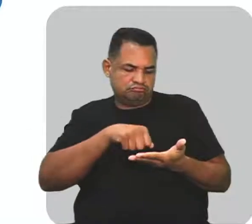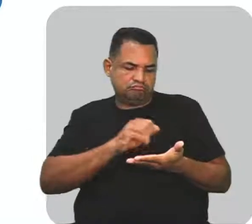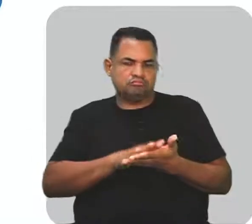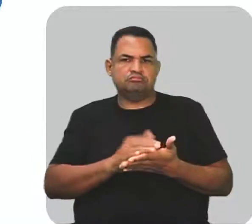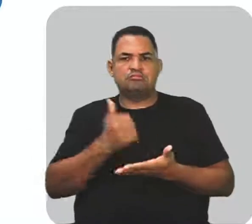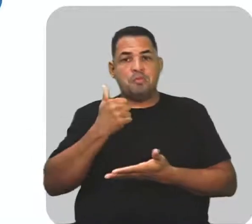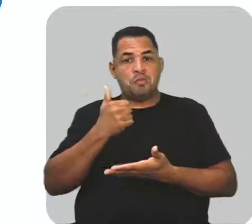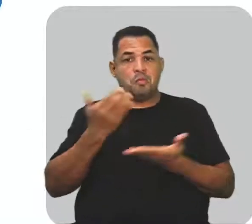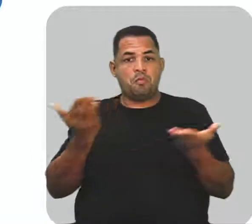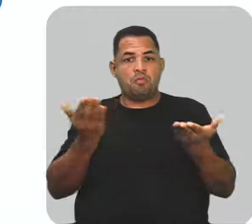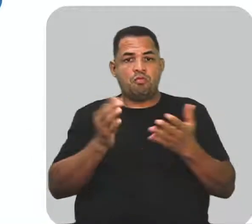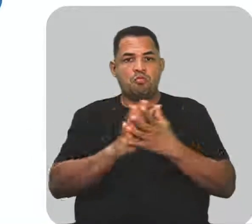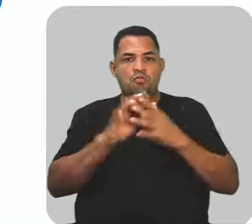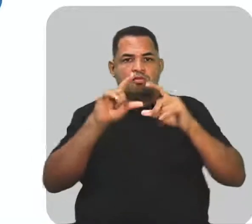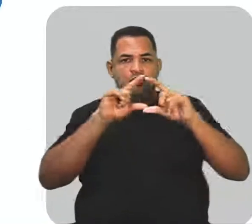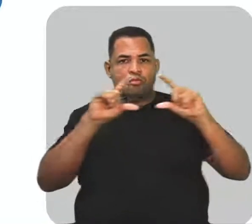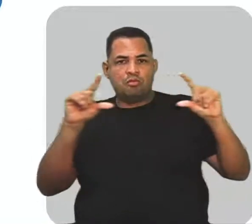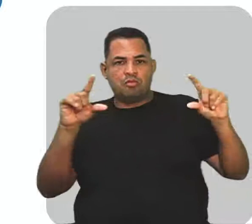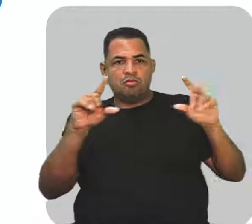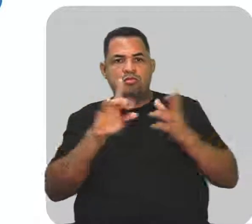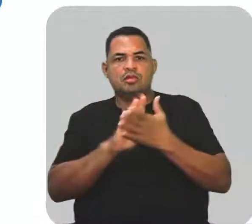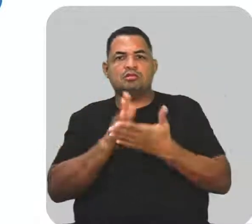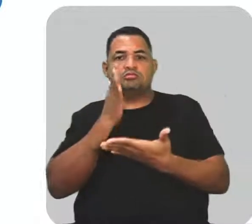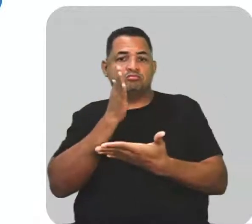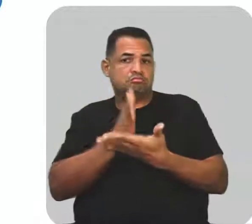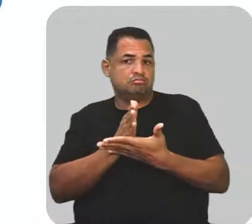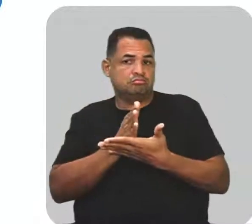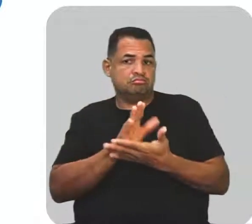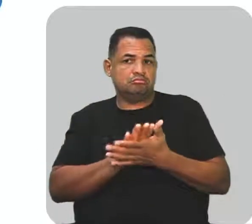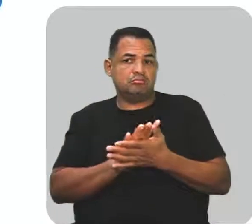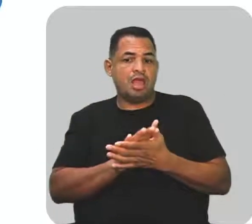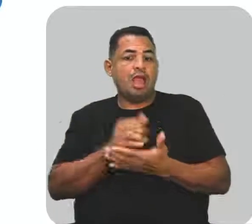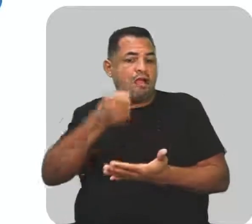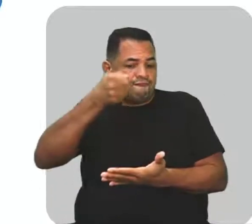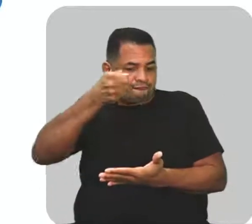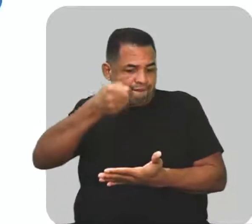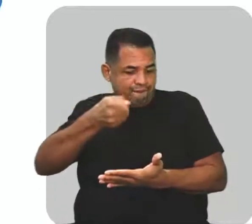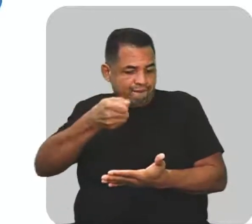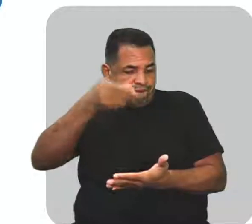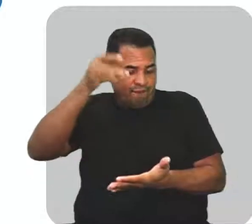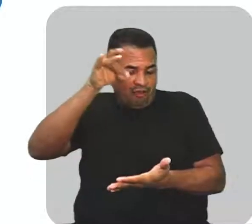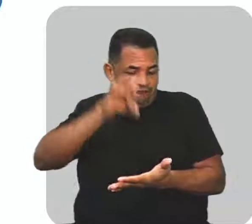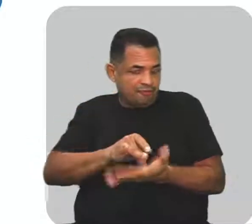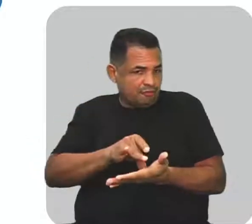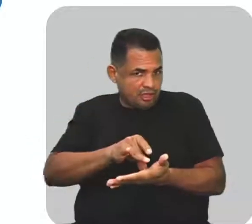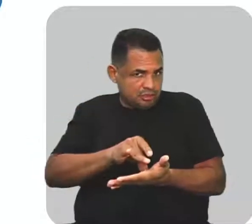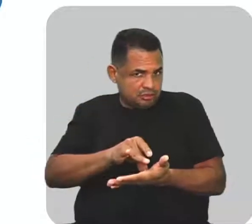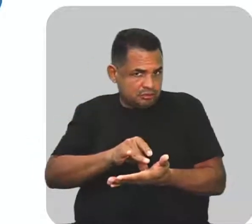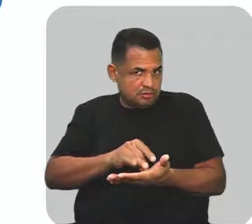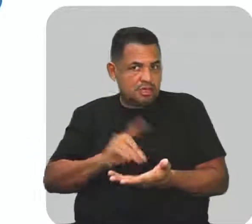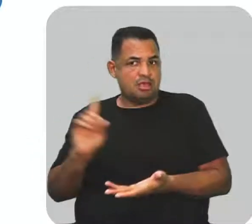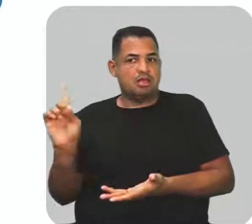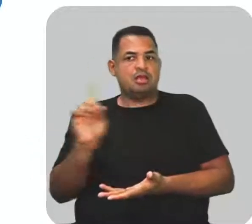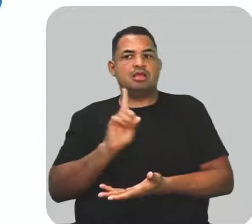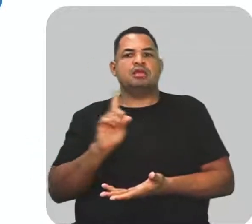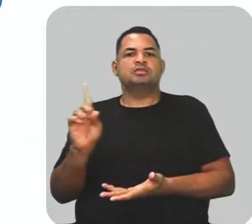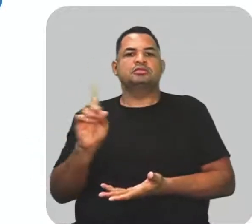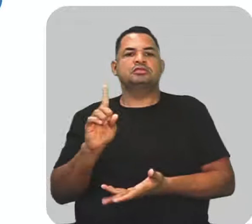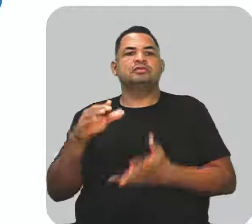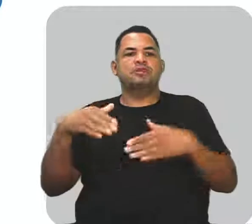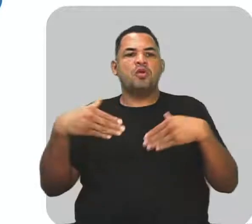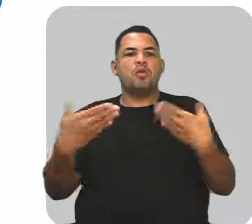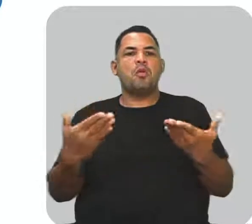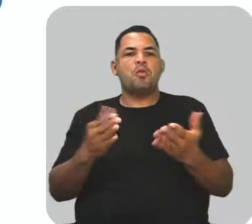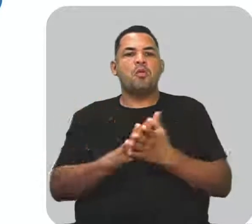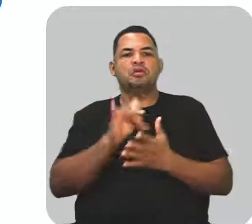bacana. As frases declarativas, elas se subdividem em afirmativas e negativas, beleza? Então, vamos aqui